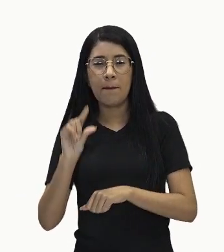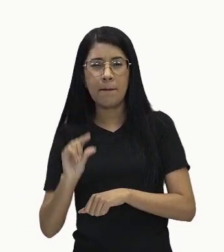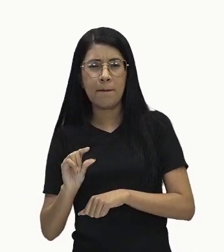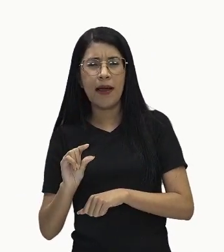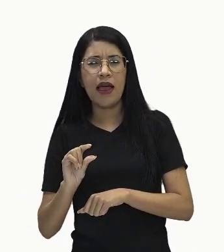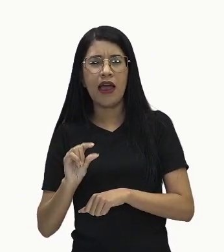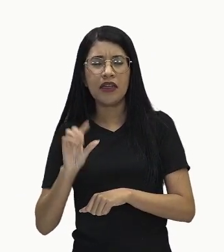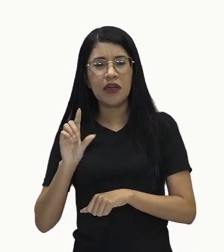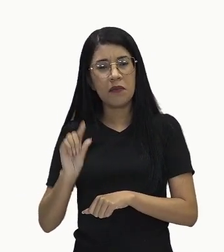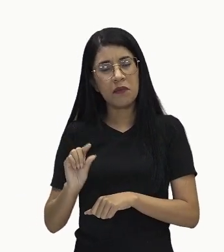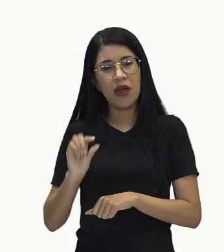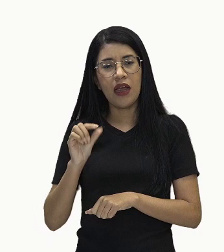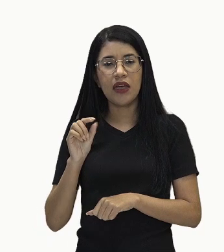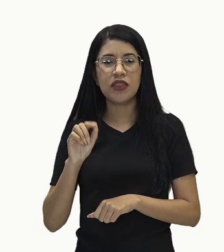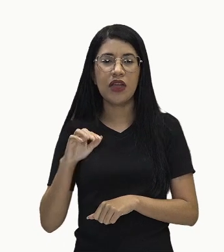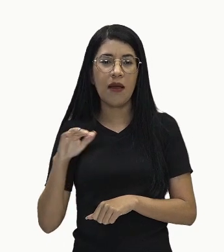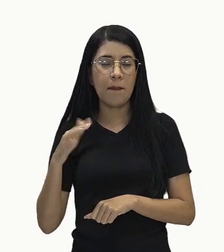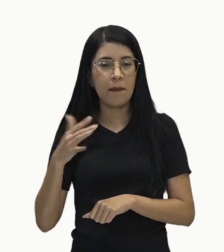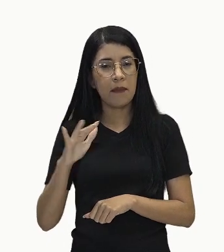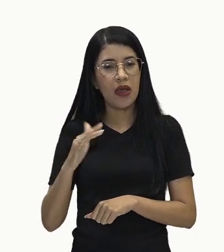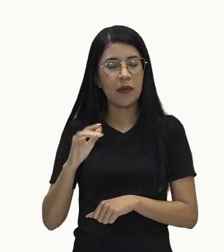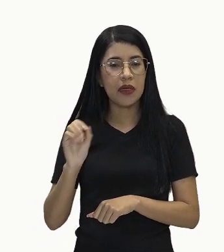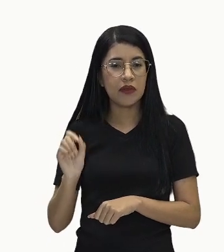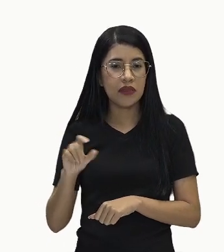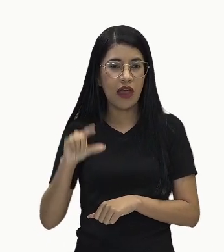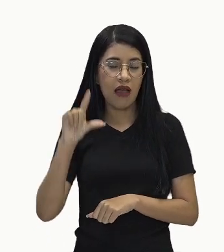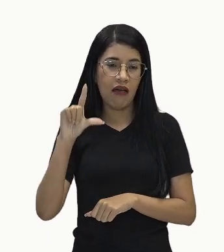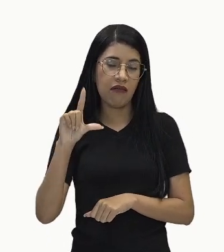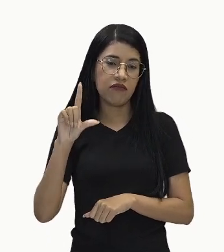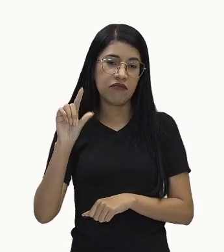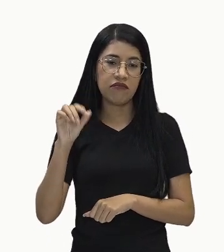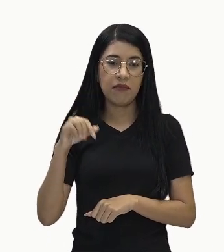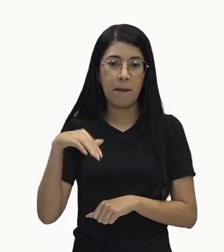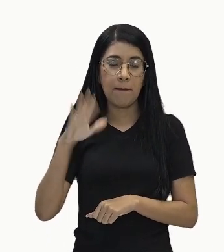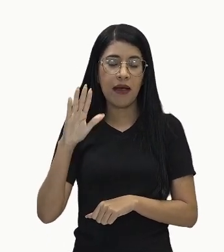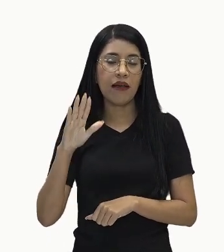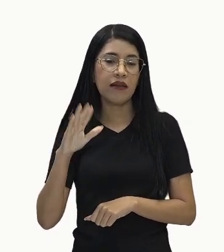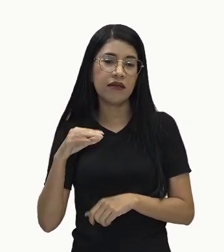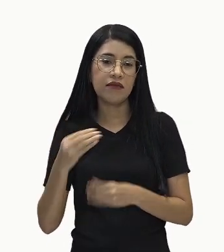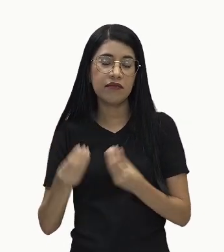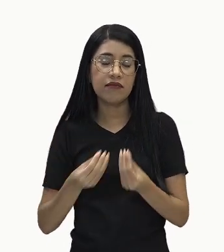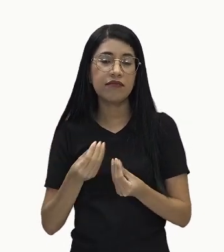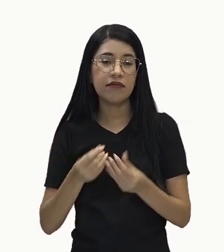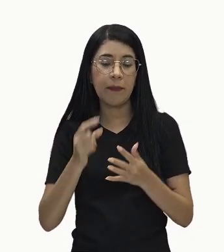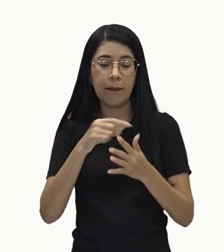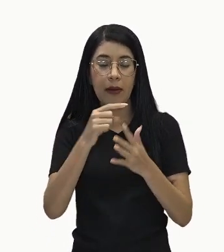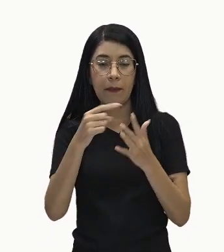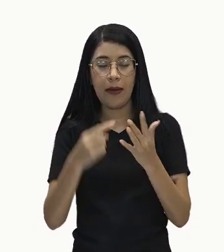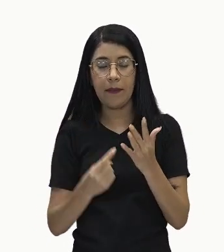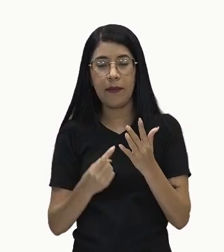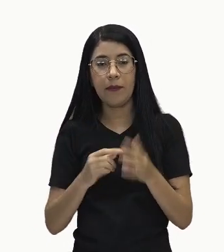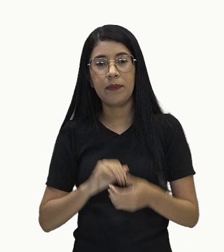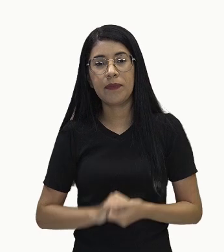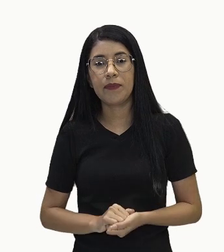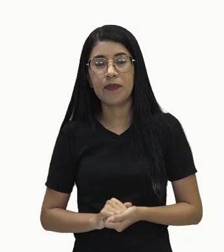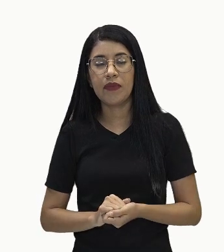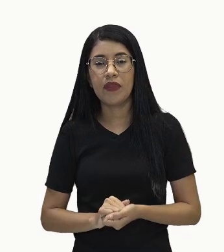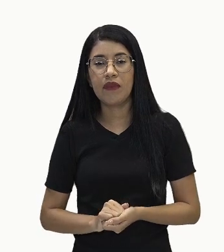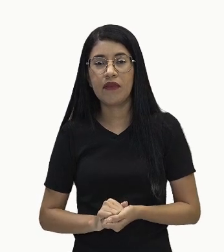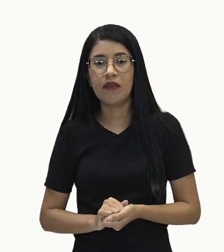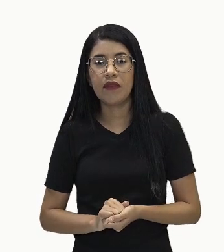nos quadros, a variabilidade do tempo é extremamente baixa, baixa, moderada, alta, extremamente